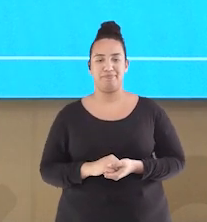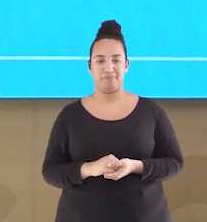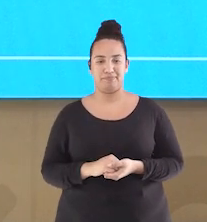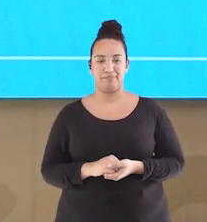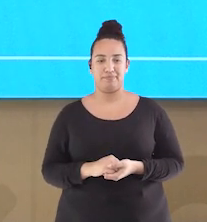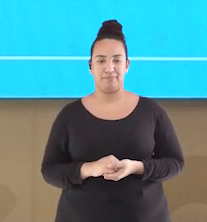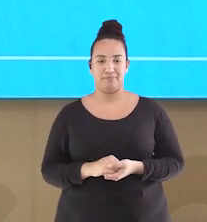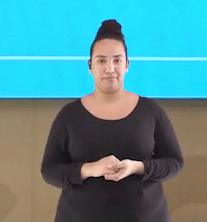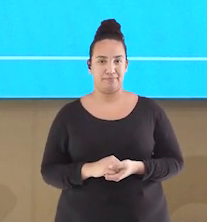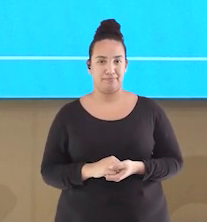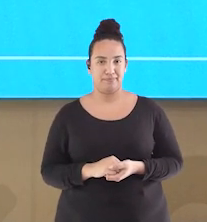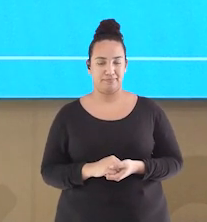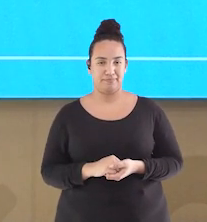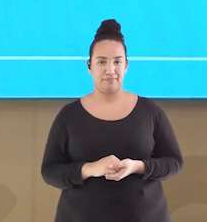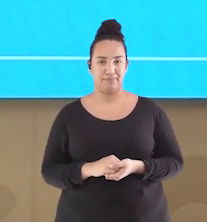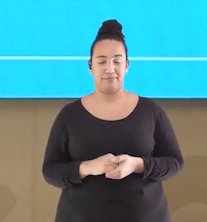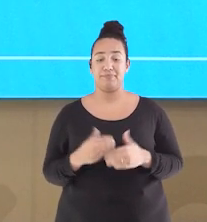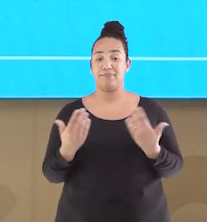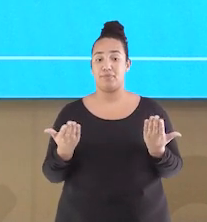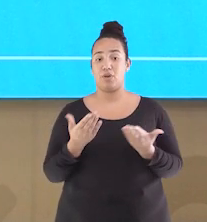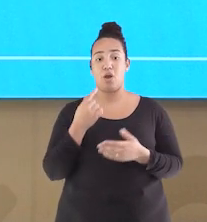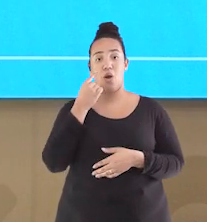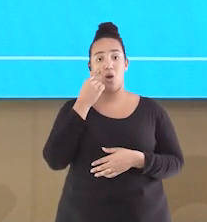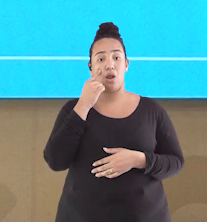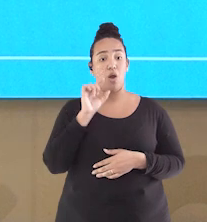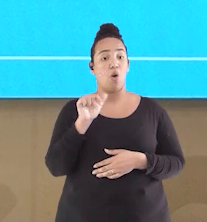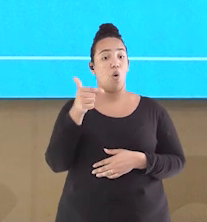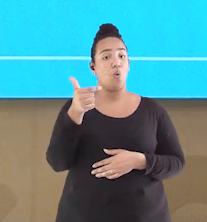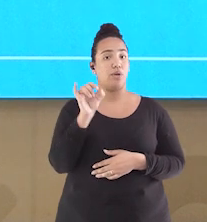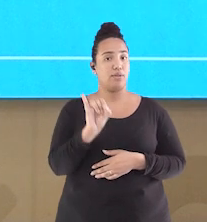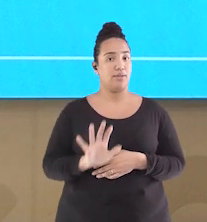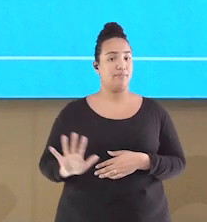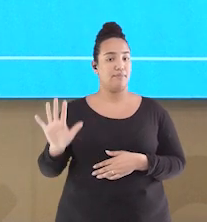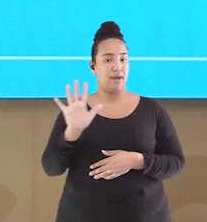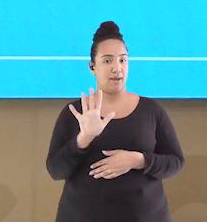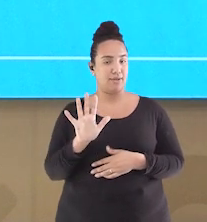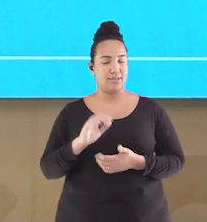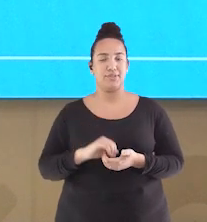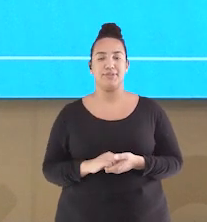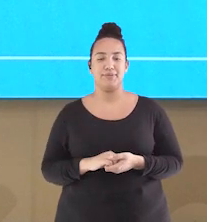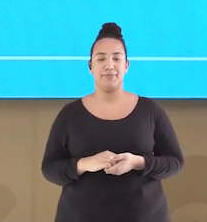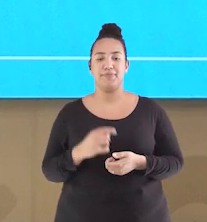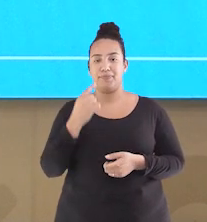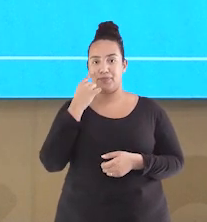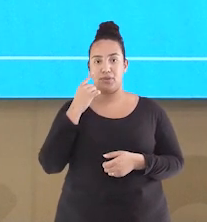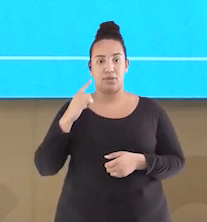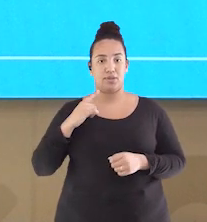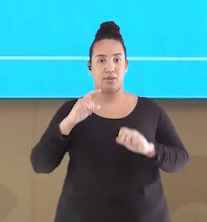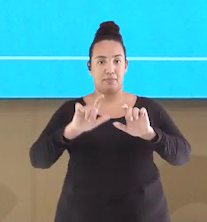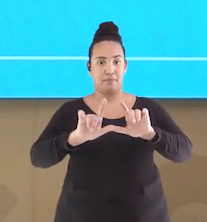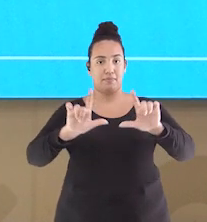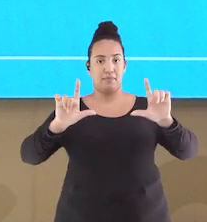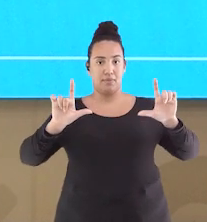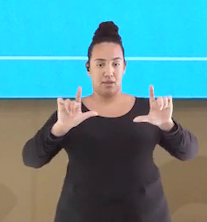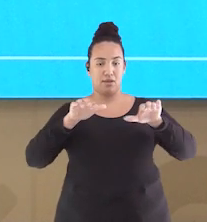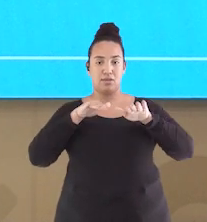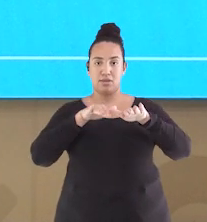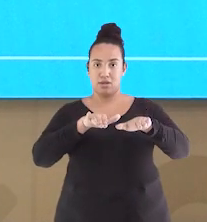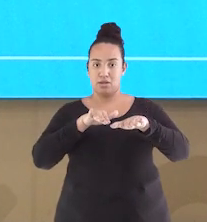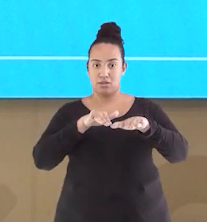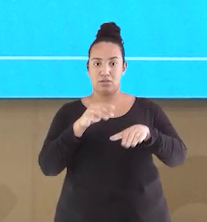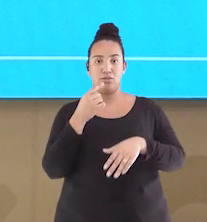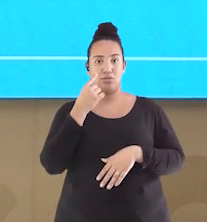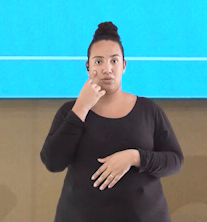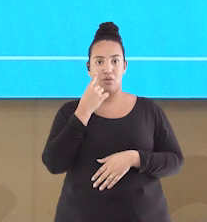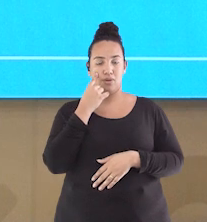Vamos analisar mais uma imagem. Aqui nós temos uma placa de trânsito. Está escrito